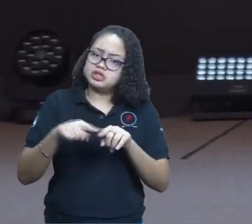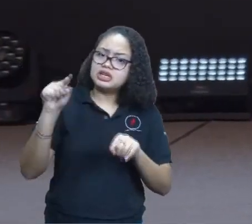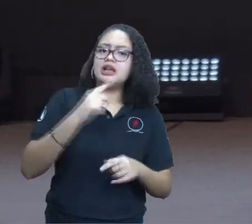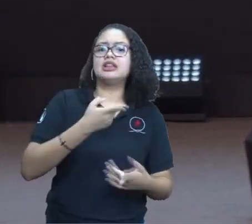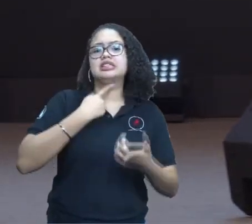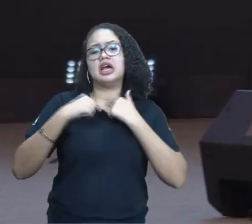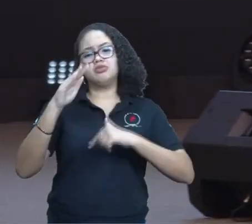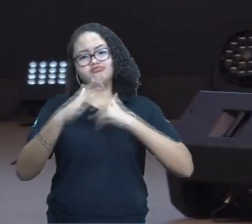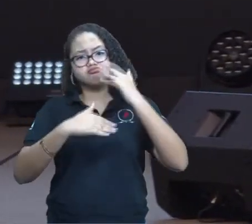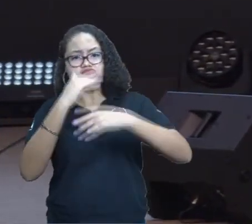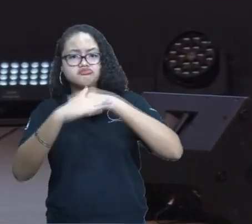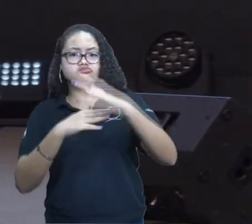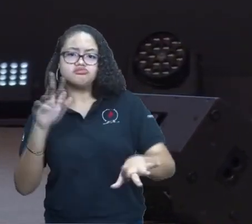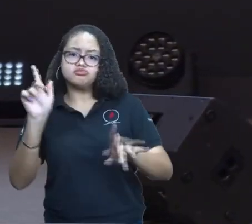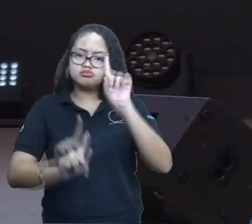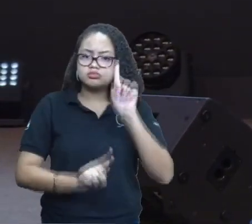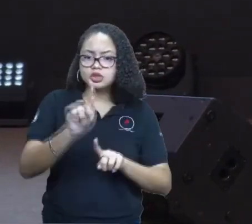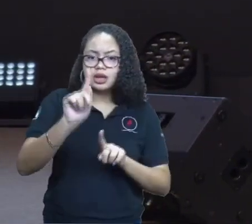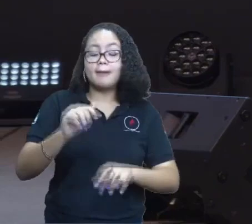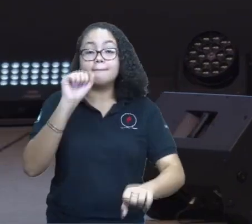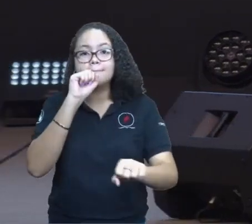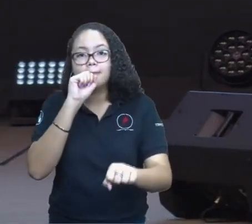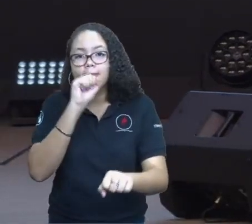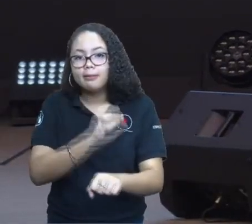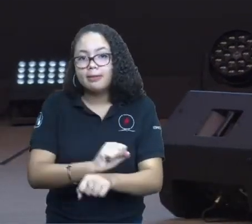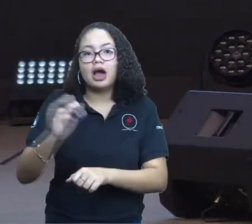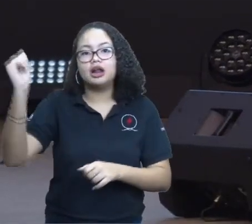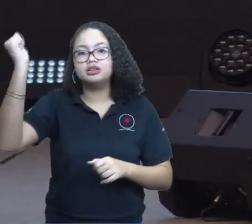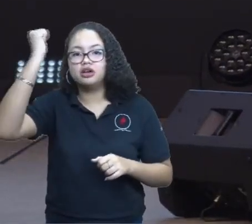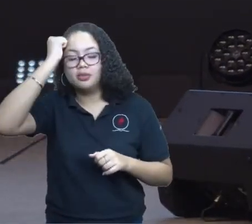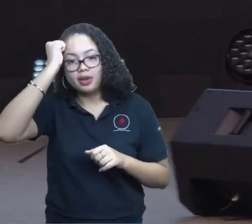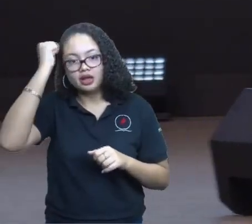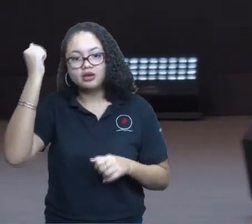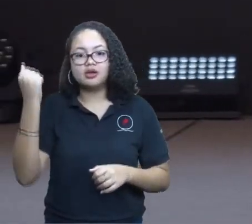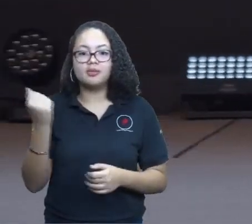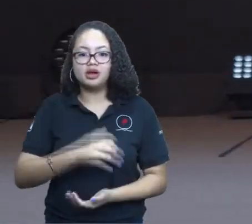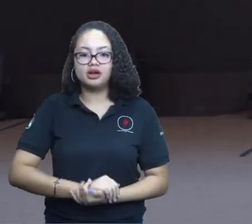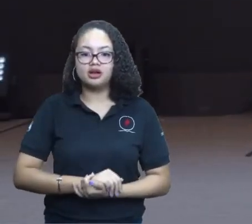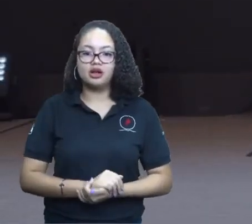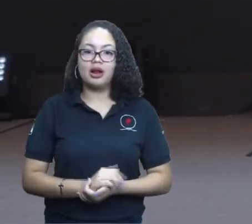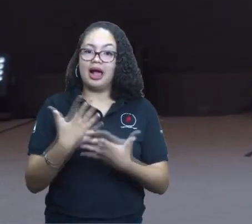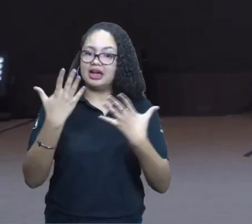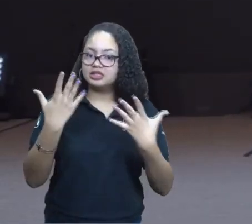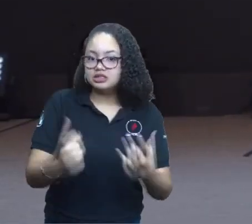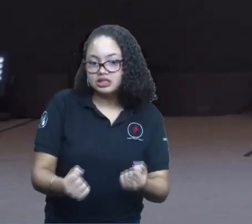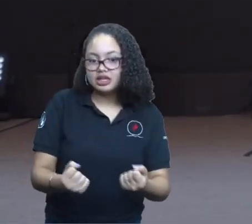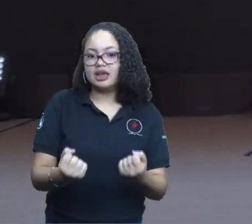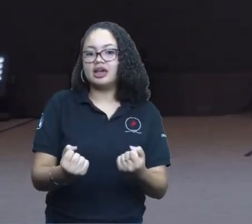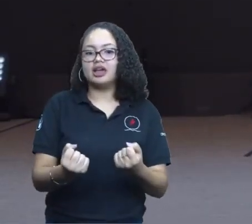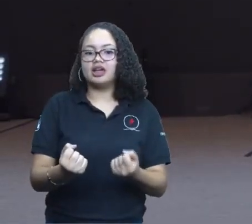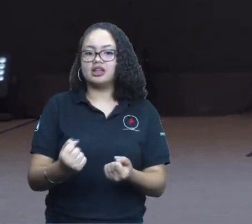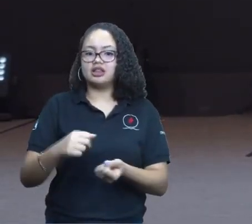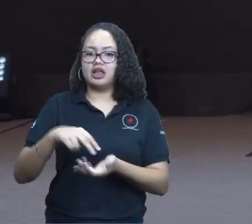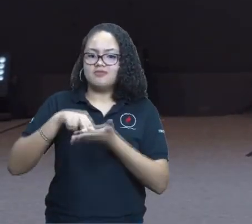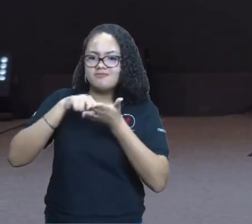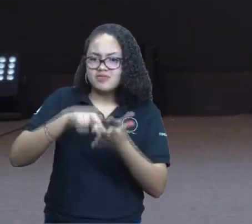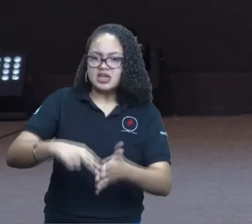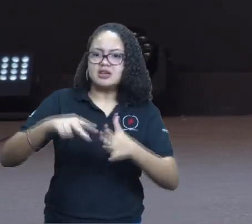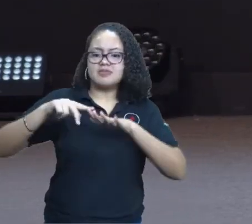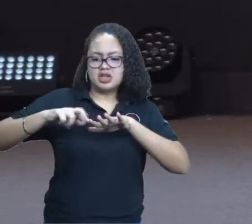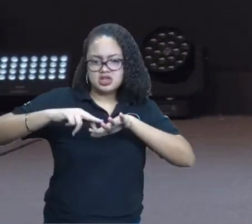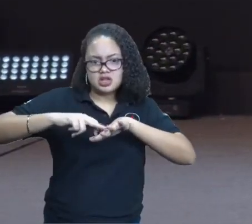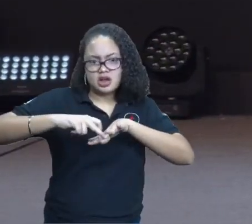crescer desejado ter sucesso Para com esses arrependimentos pegue você tem que pegar firme as tuas pernas